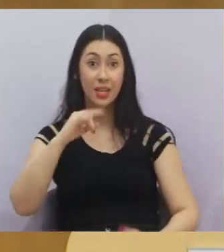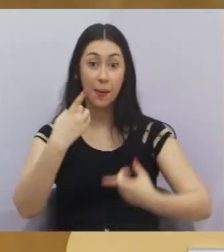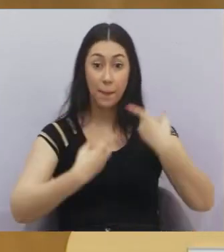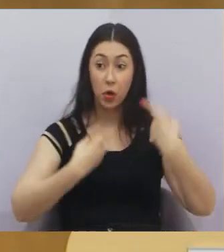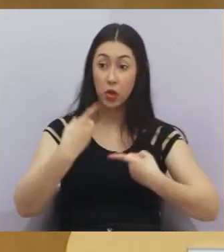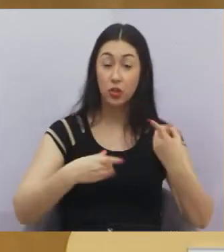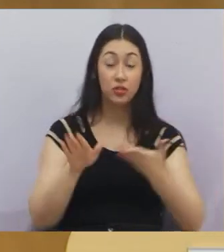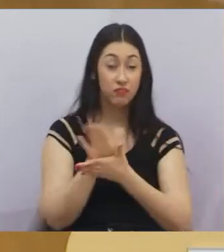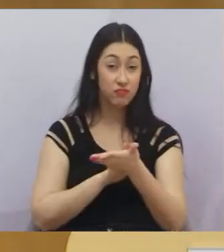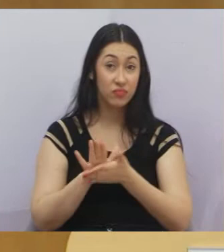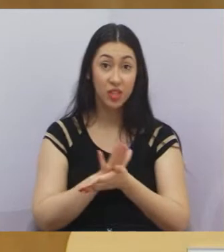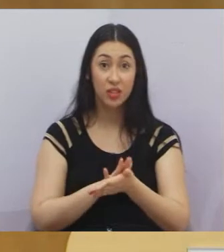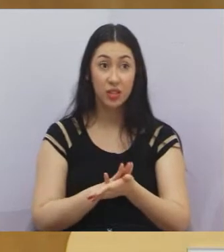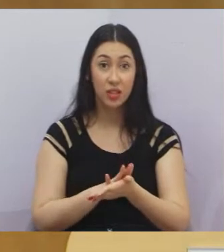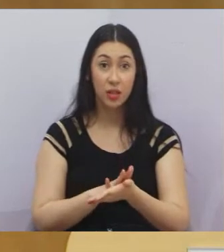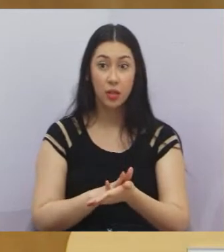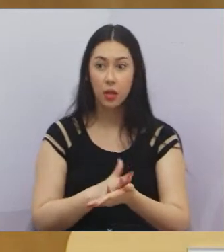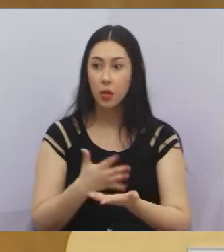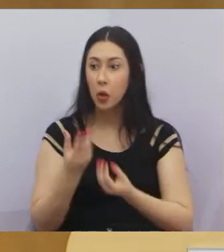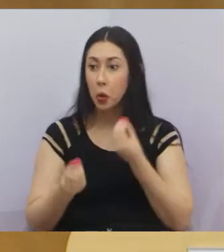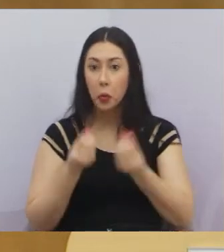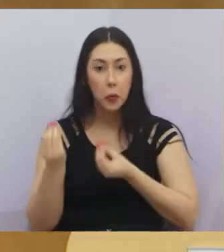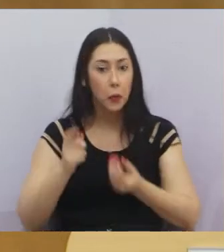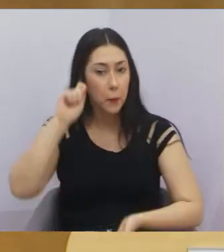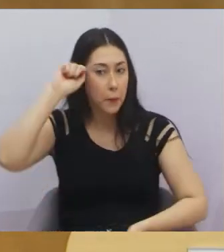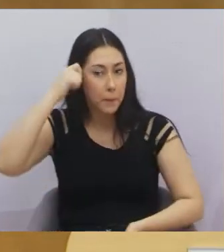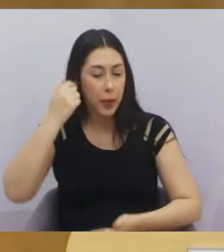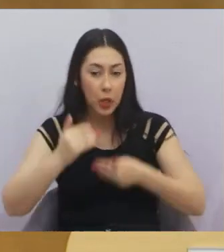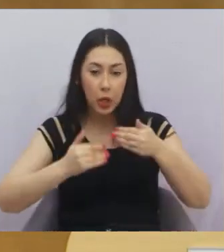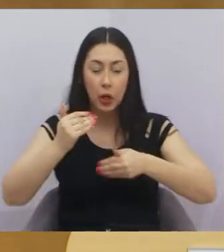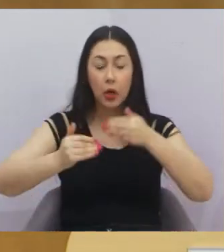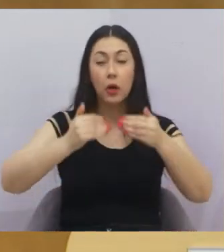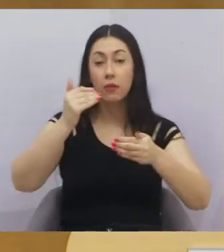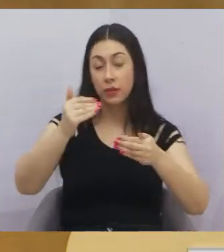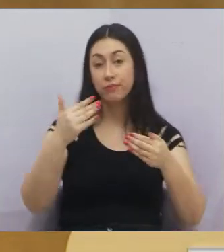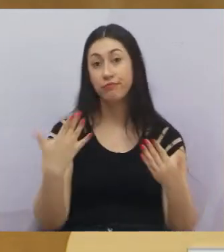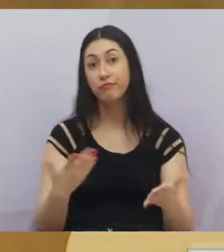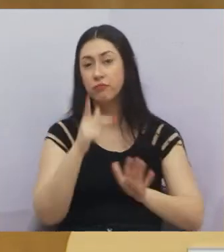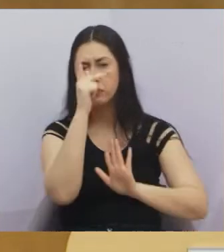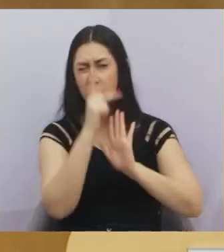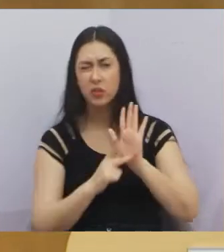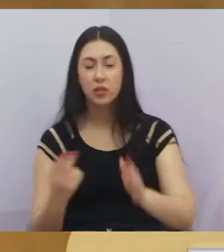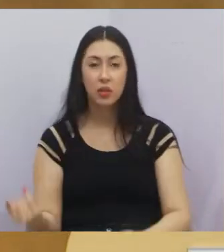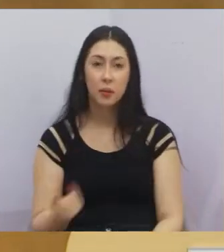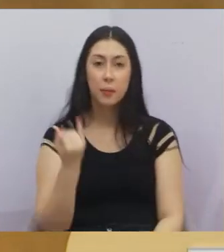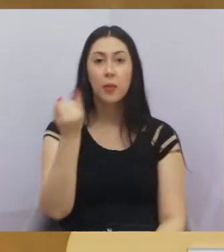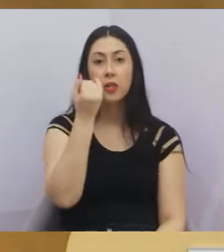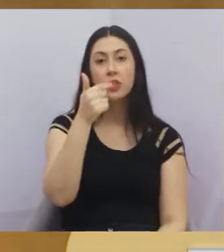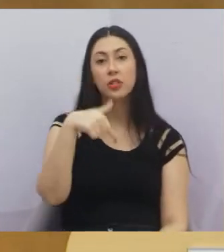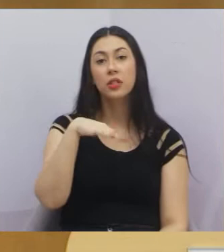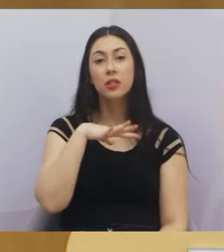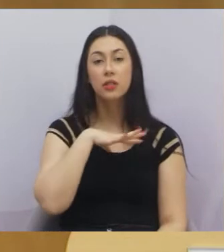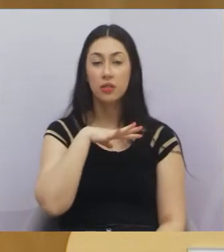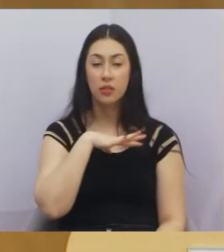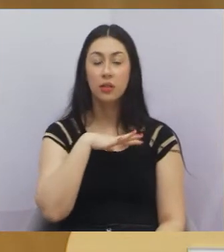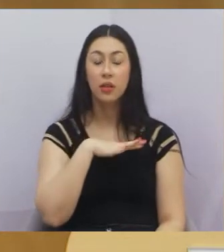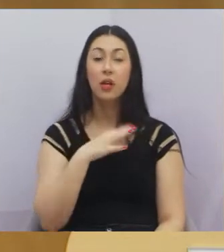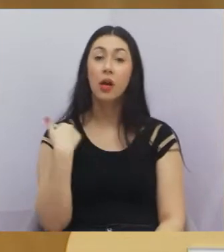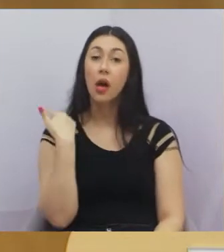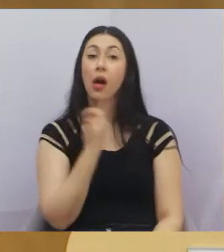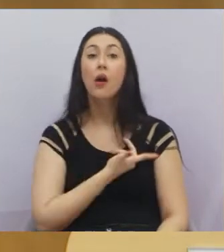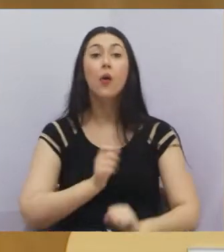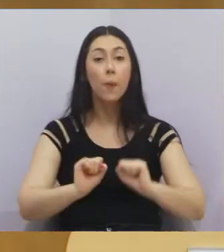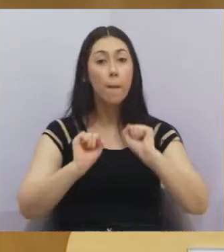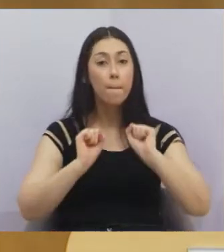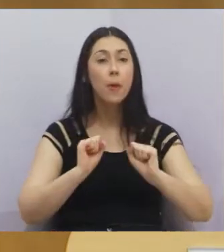política pública para isso, o que vai ser dos negros? Então, é um projeto fundamental na nossa cidade, para que a gente